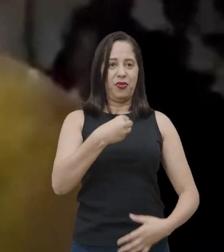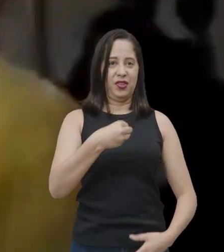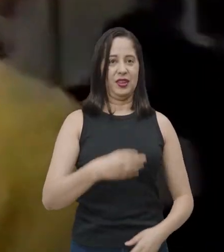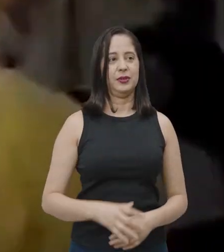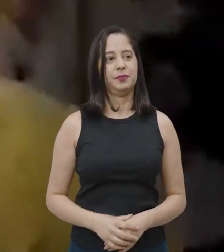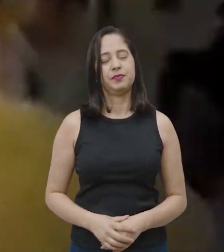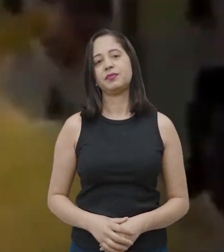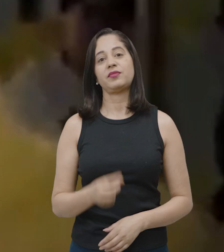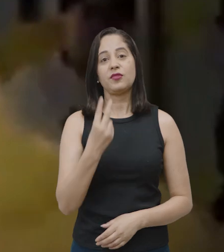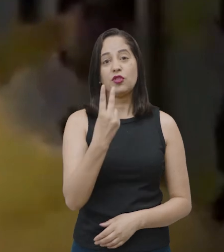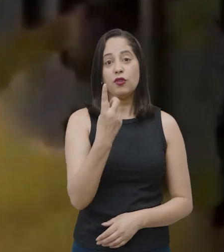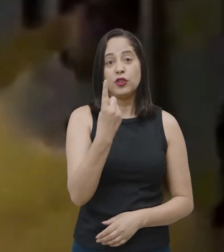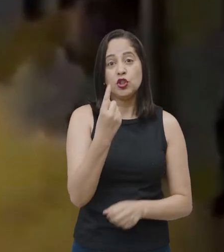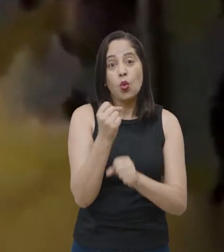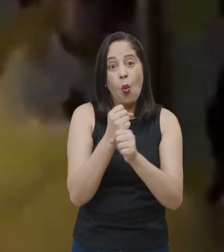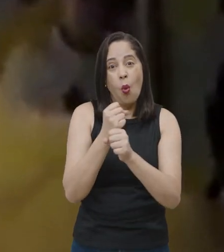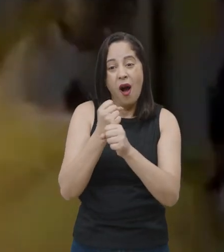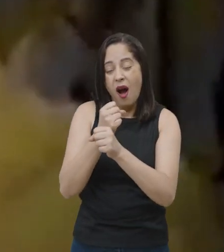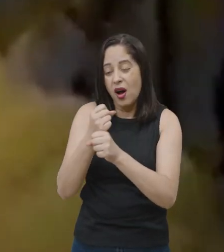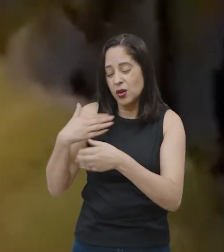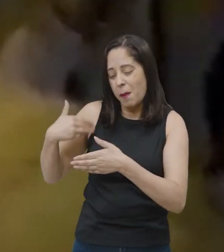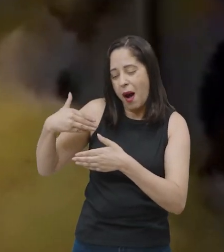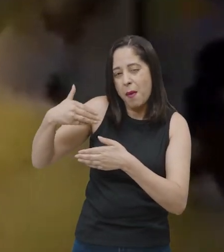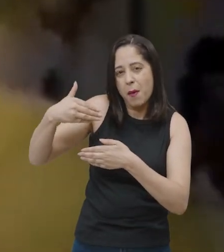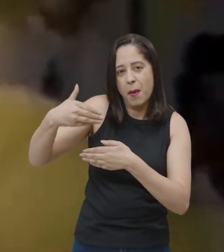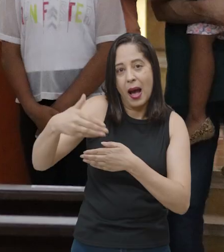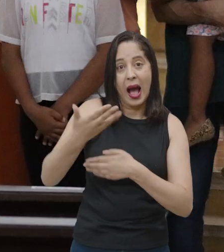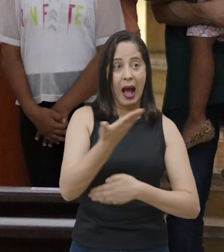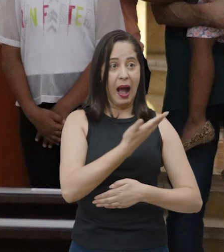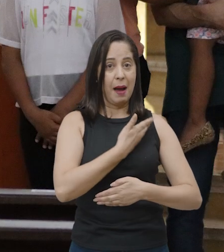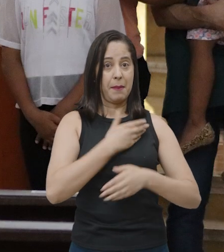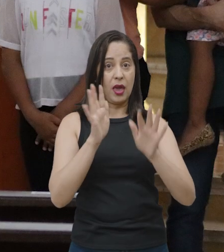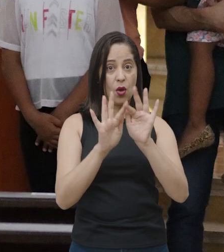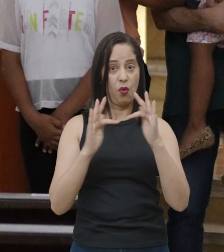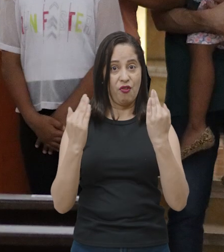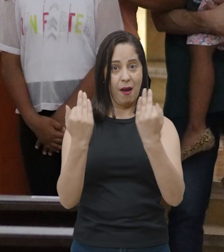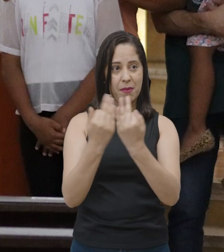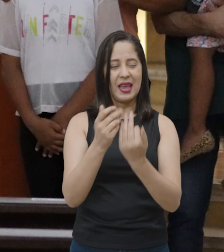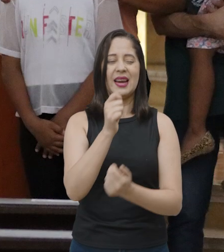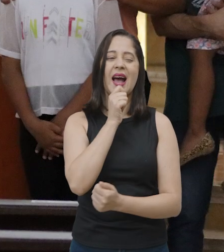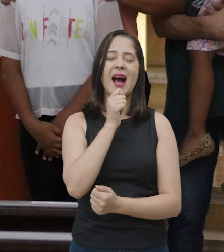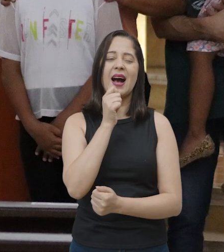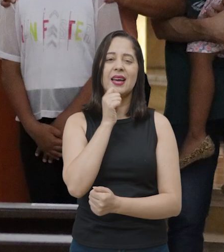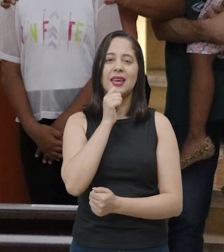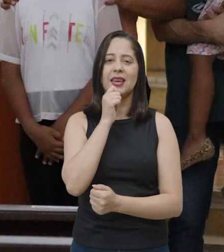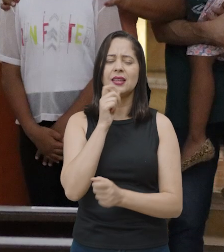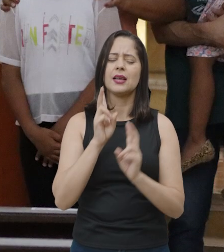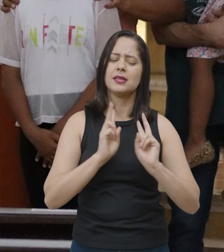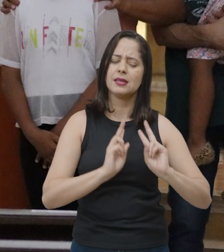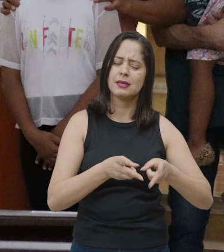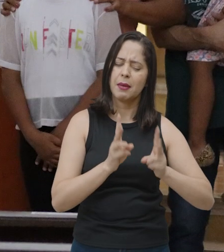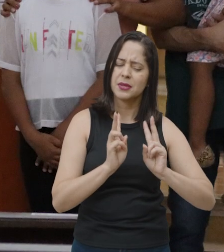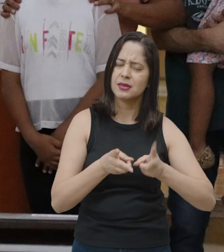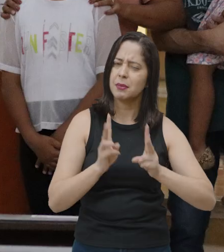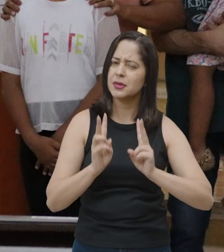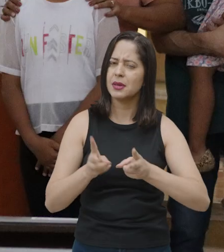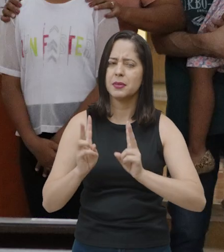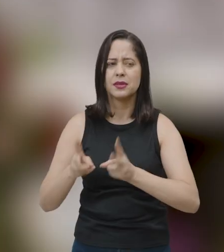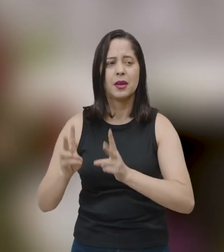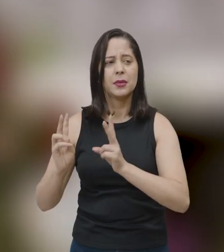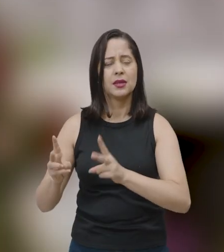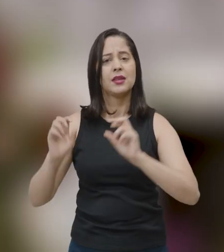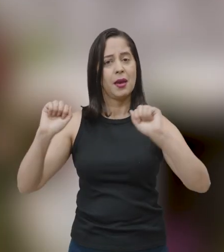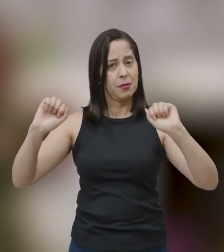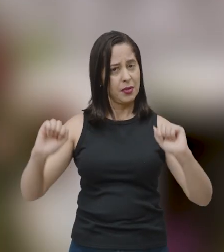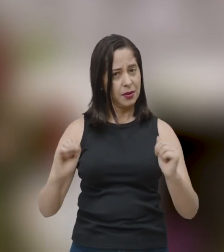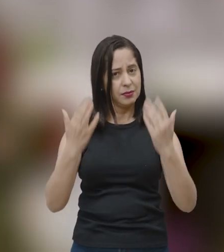disso. 21 anos após a morte, amigos e familiares ainda se reúnem todos os anos na data do falecimento